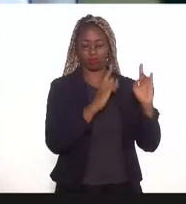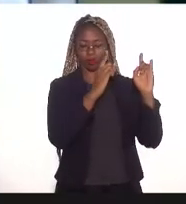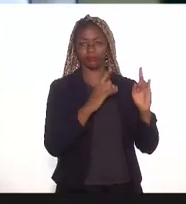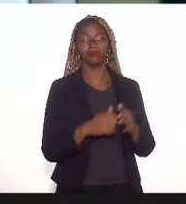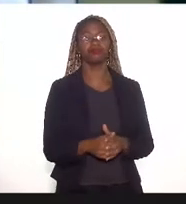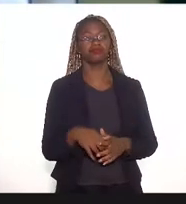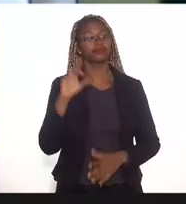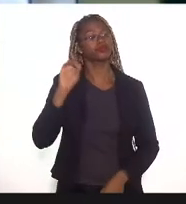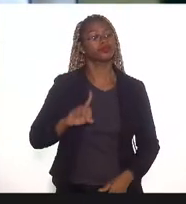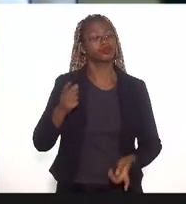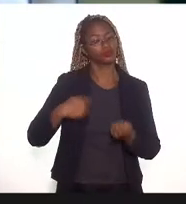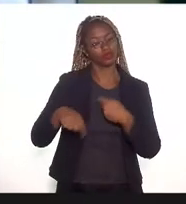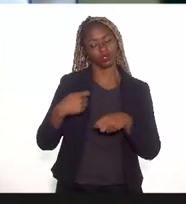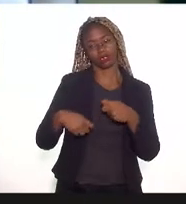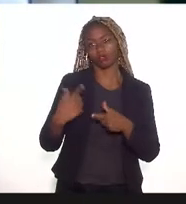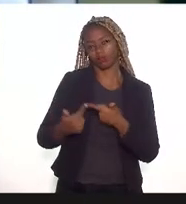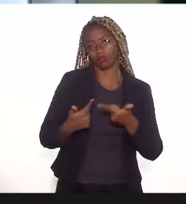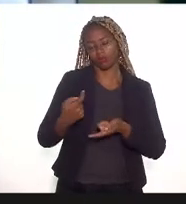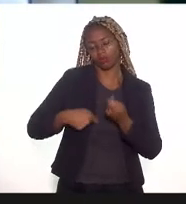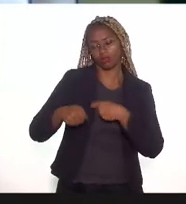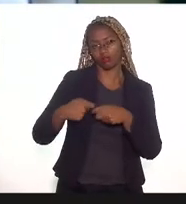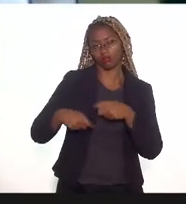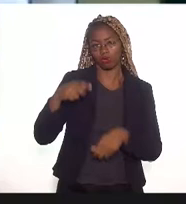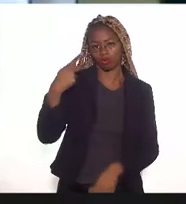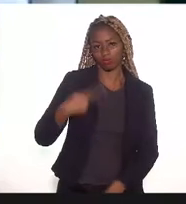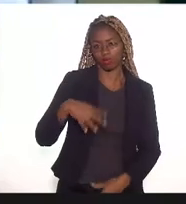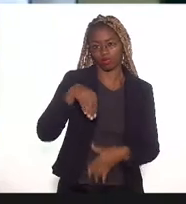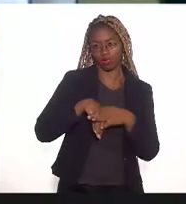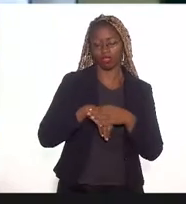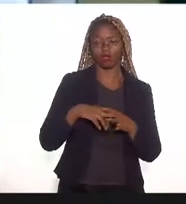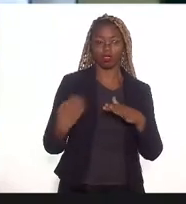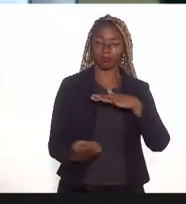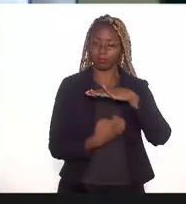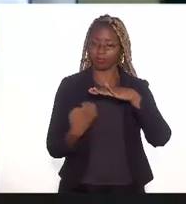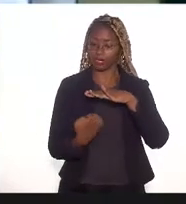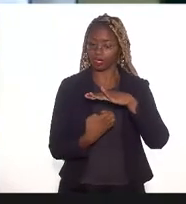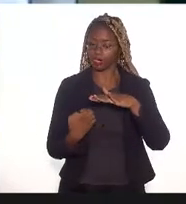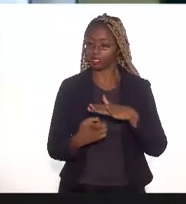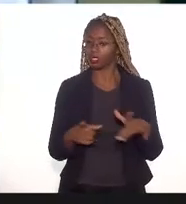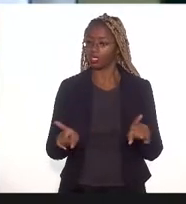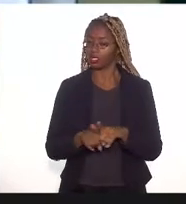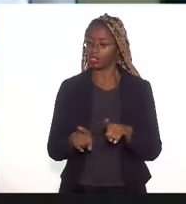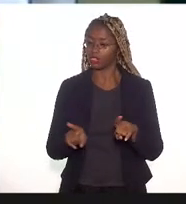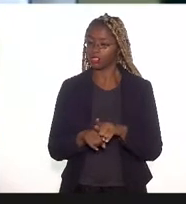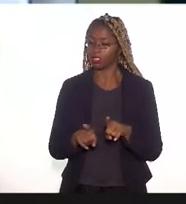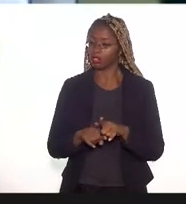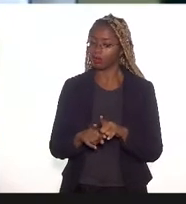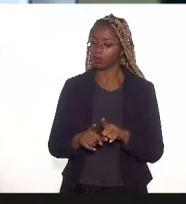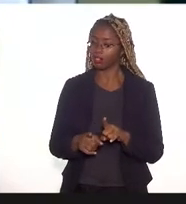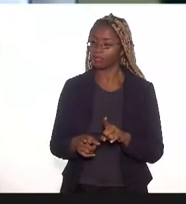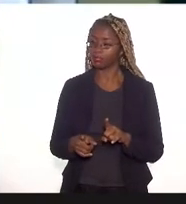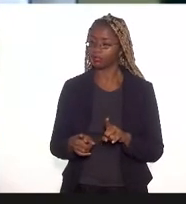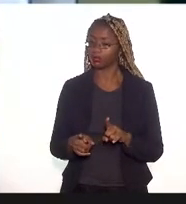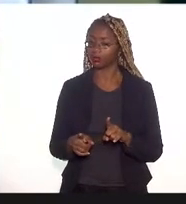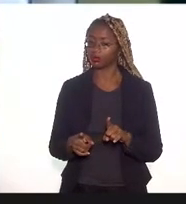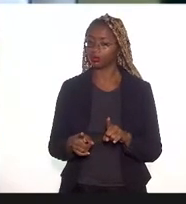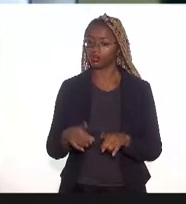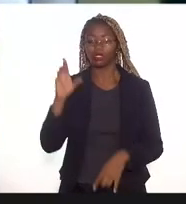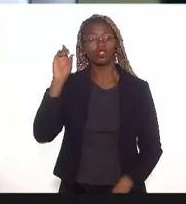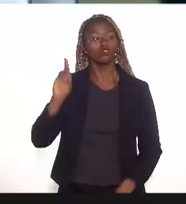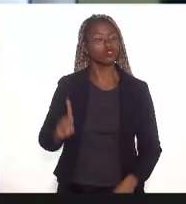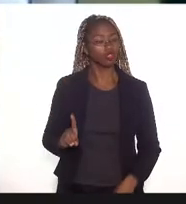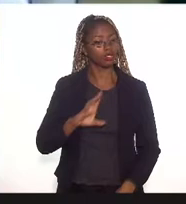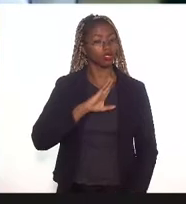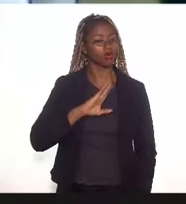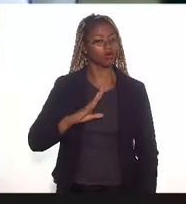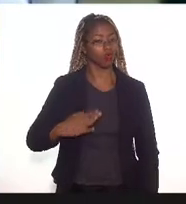administração, que cuida da parte administrativa e gestão da companhia, e hoje é representada pelo diretor Adriano Clark. Temos também a diretoria de